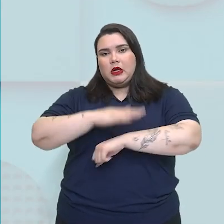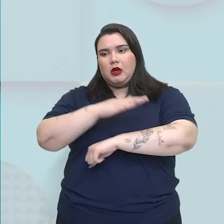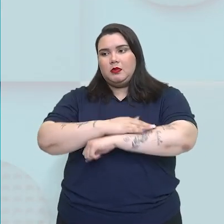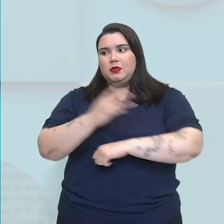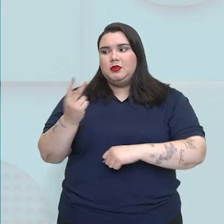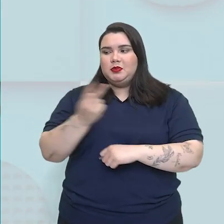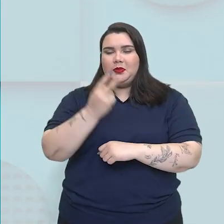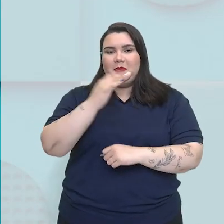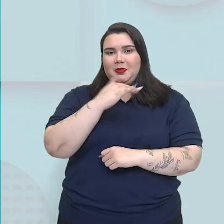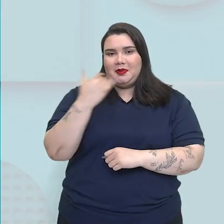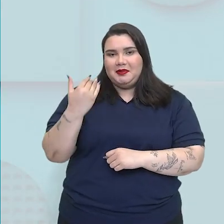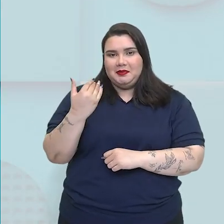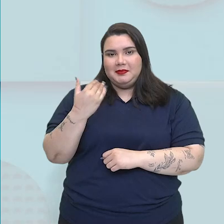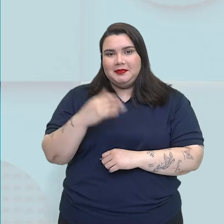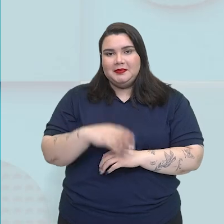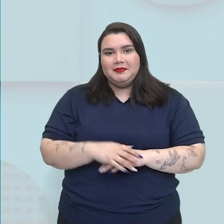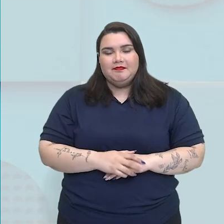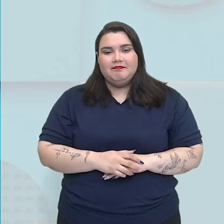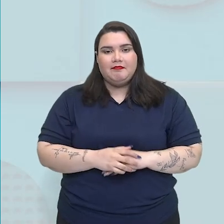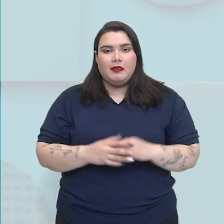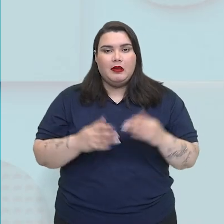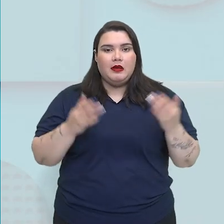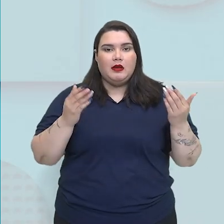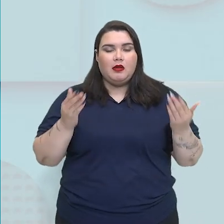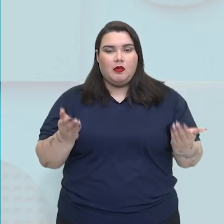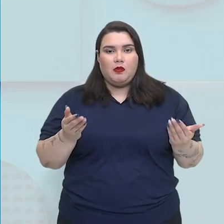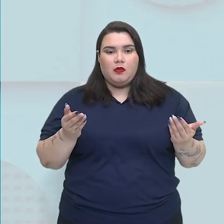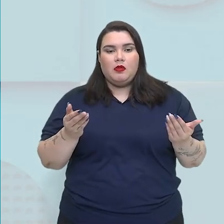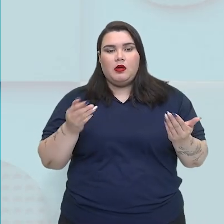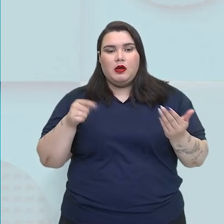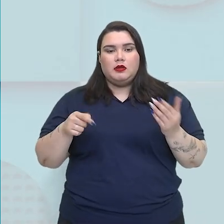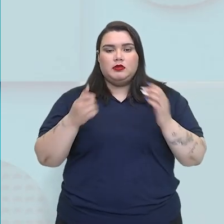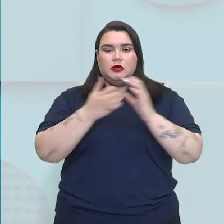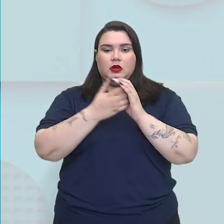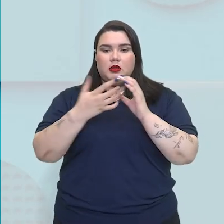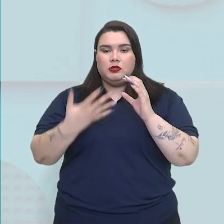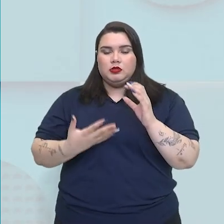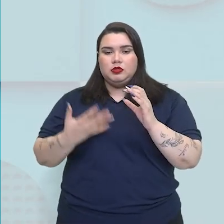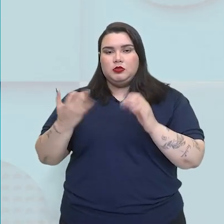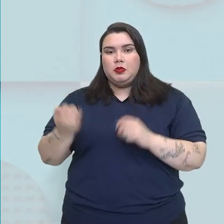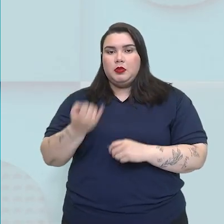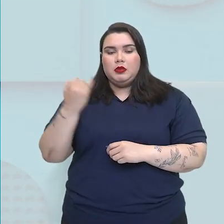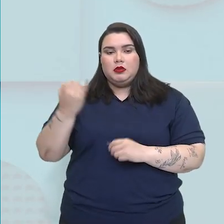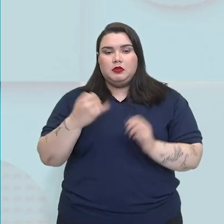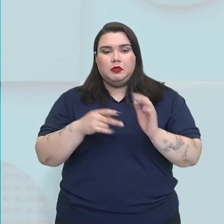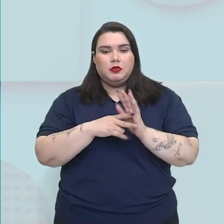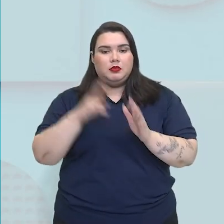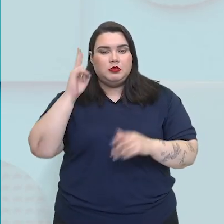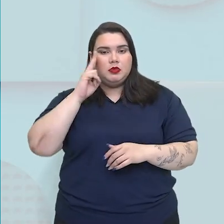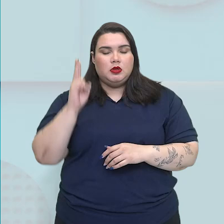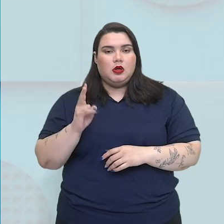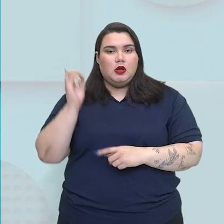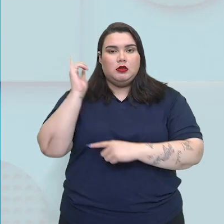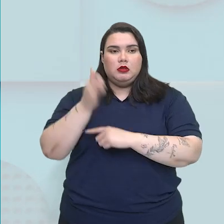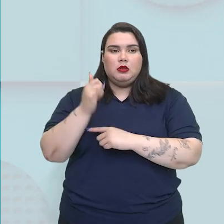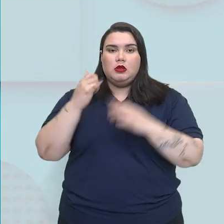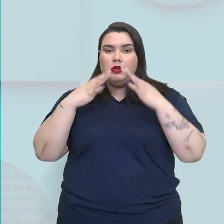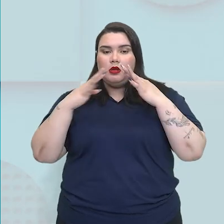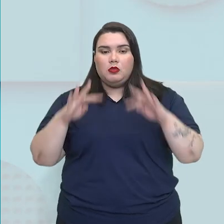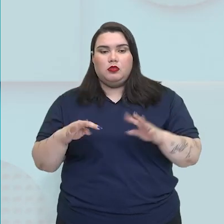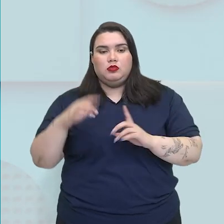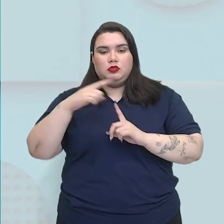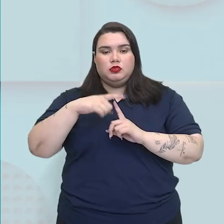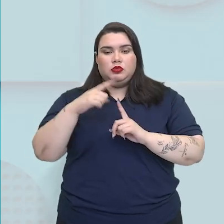morreram, não é? E então, estes componentes fundamentais da história, né? Como narrativa típica de